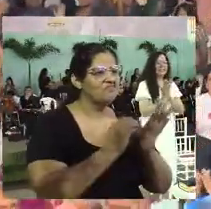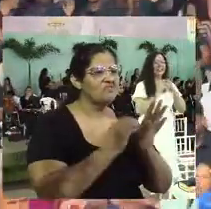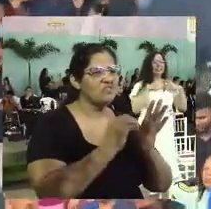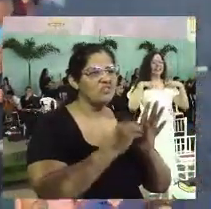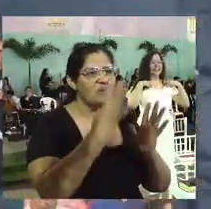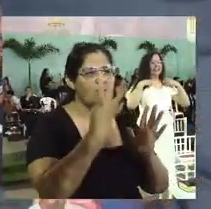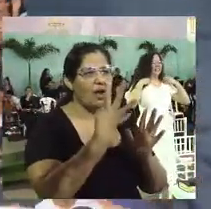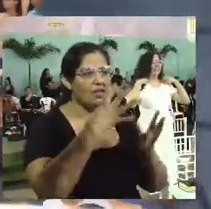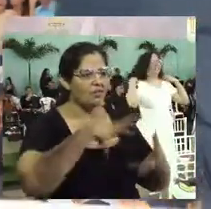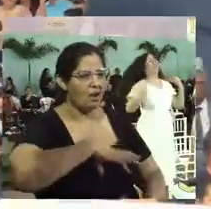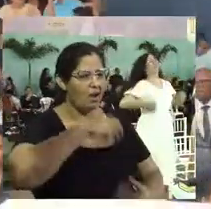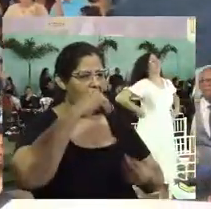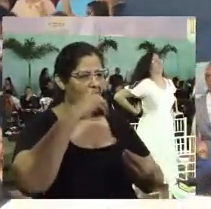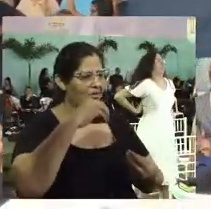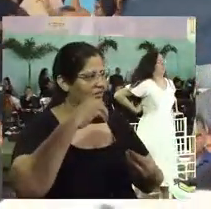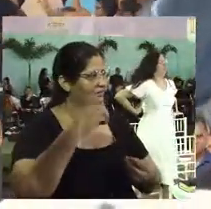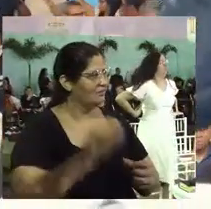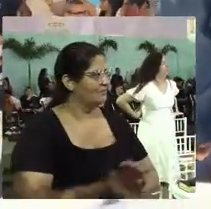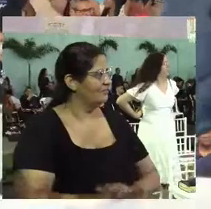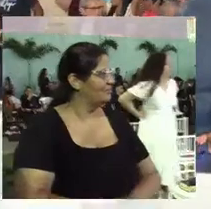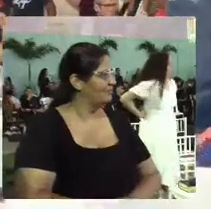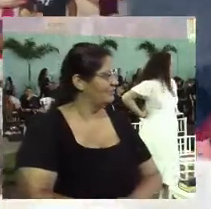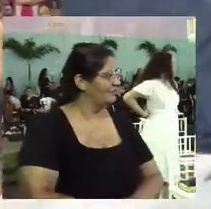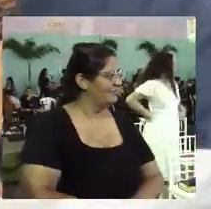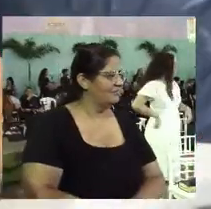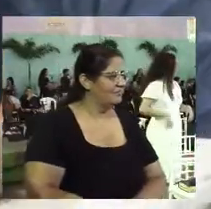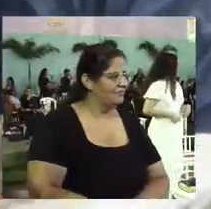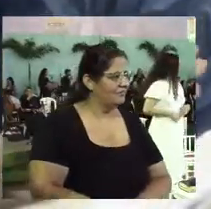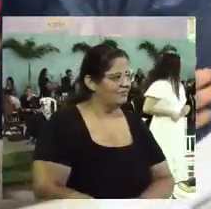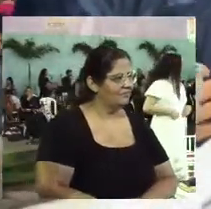falta quatro almas para gente fechar essas almas Aqui